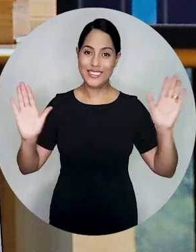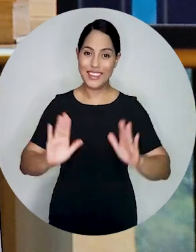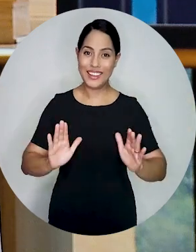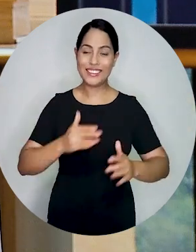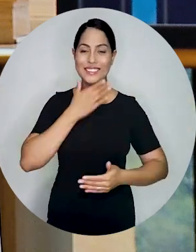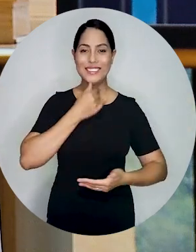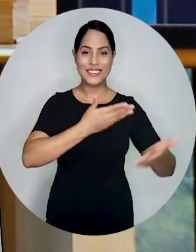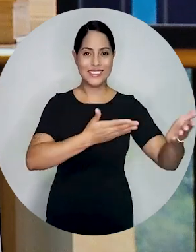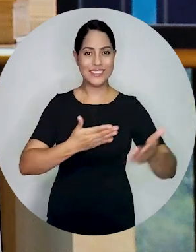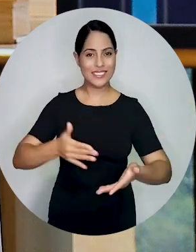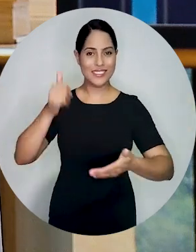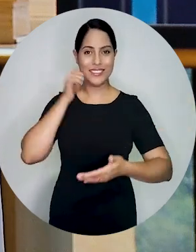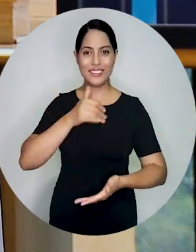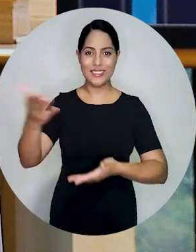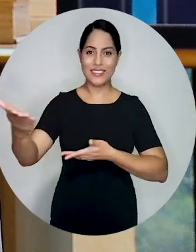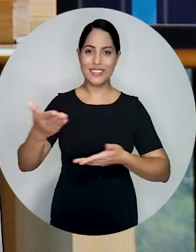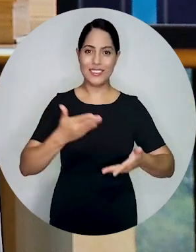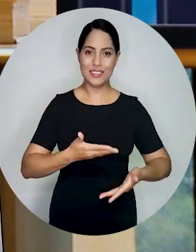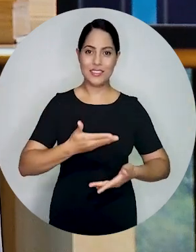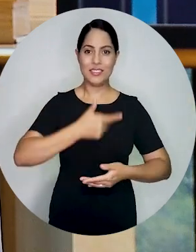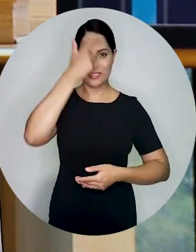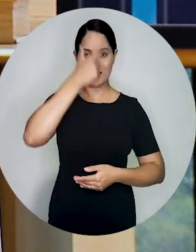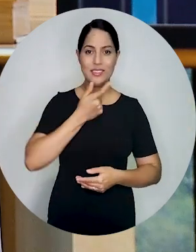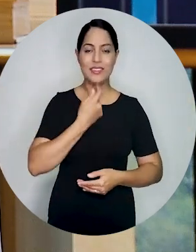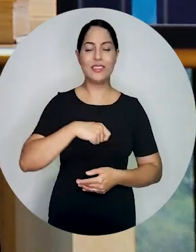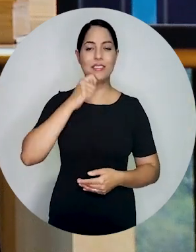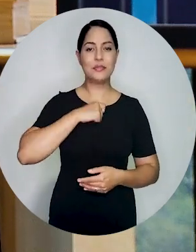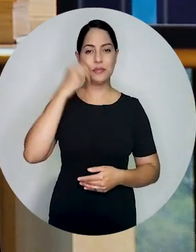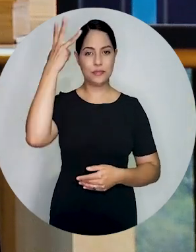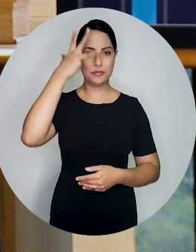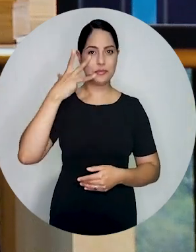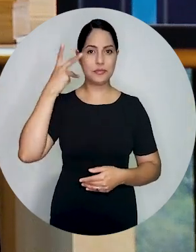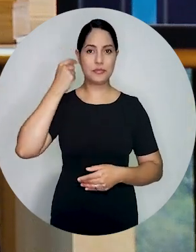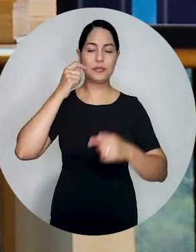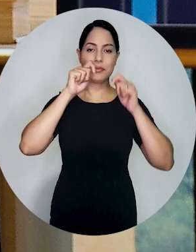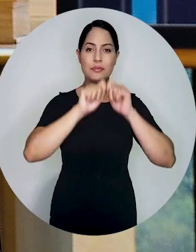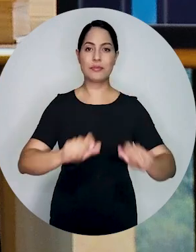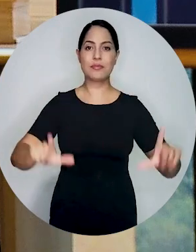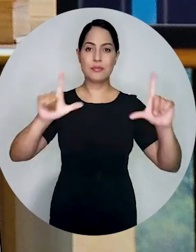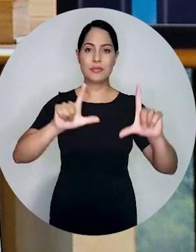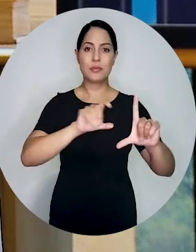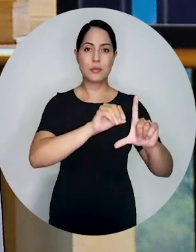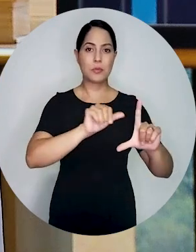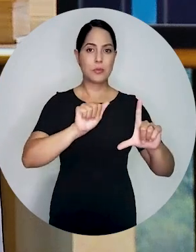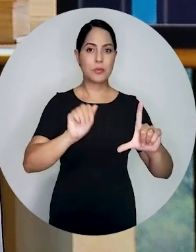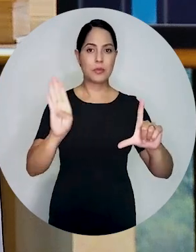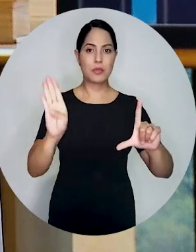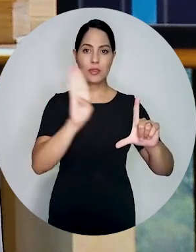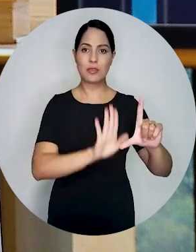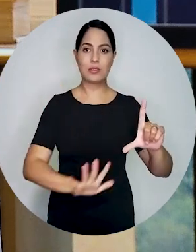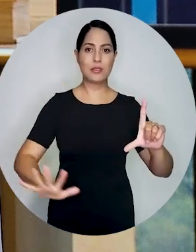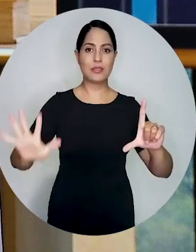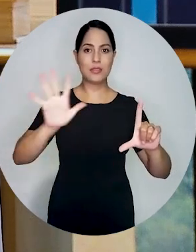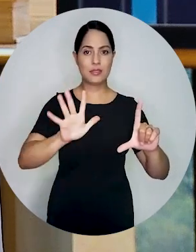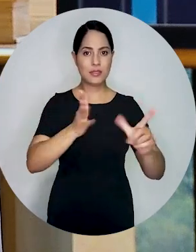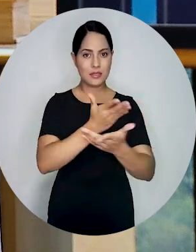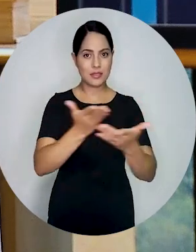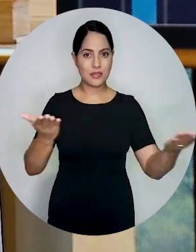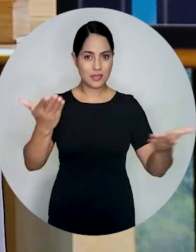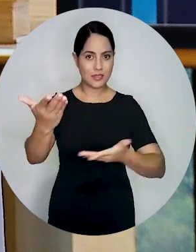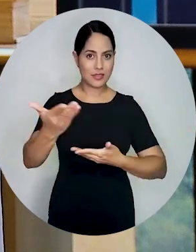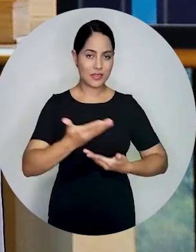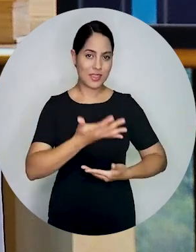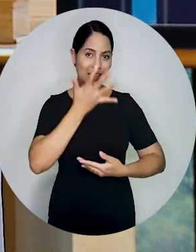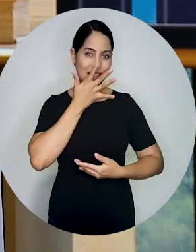Olá, seja bem-vindo, seja bem-vinda. Eu sou Mariana Xavier e este é o programa OAB Nacional. A partir de agora, você é o nosso